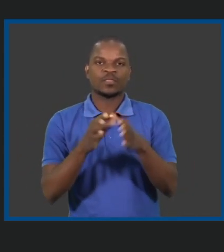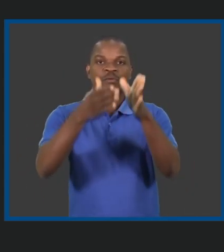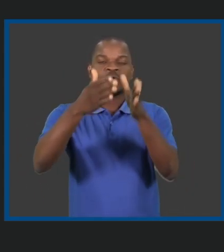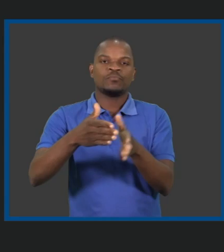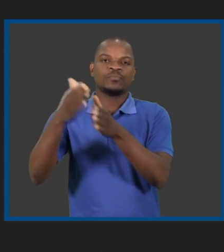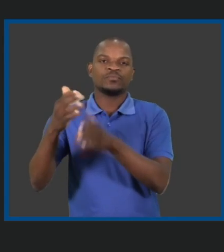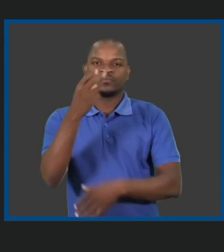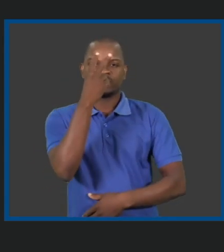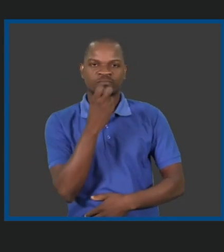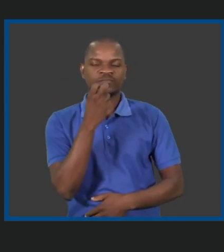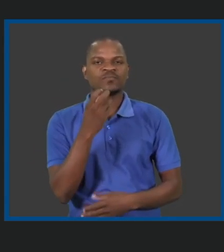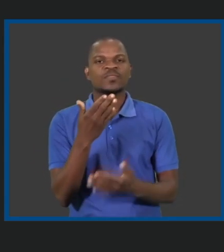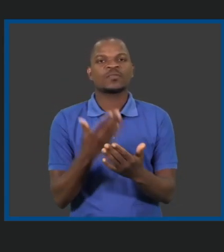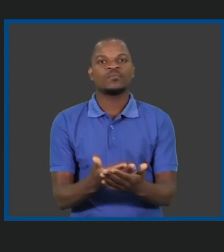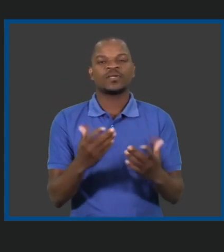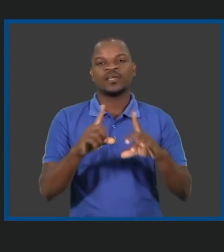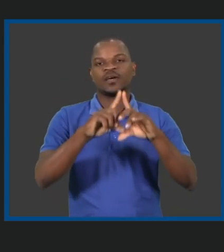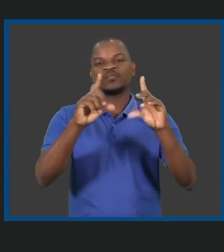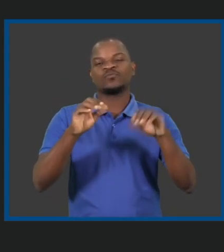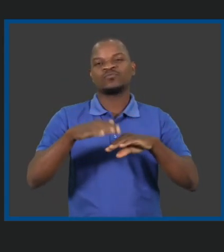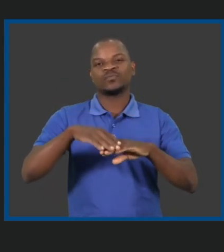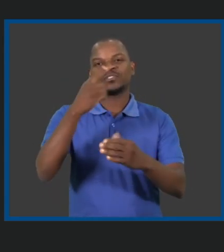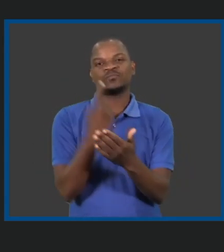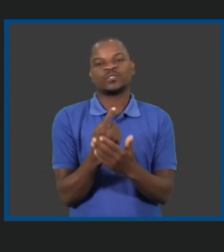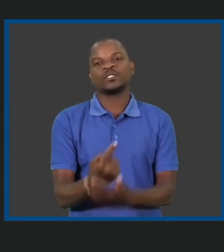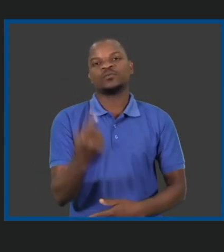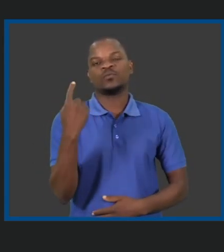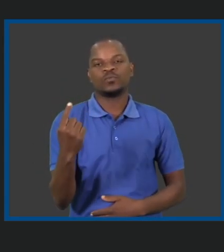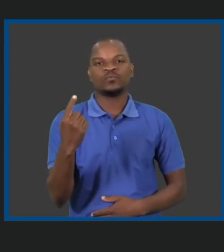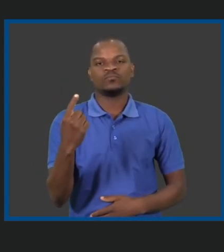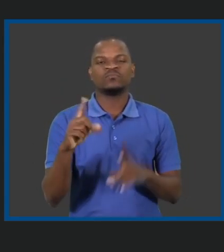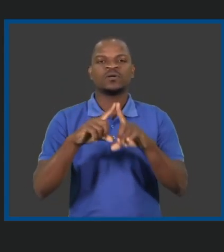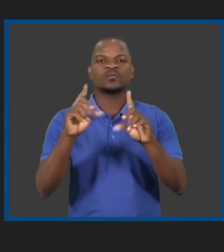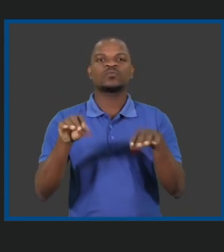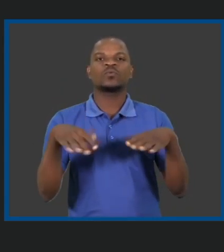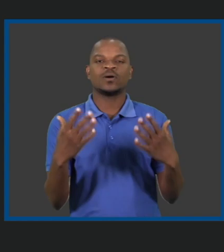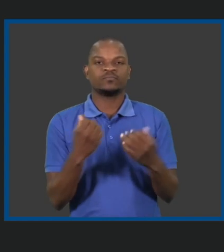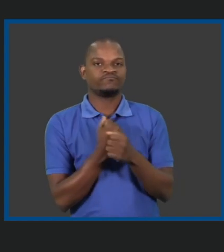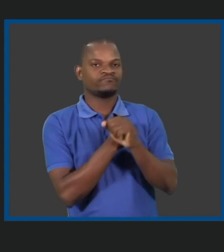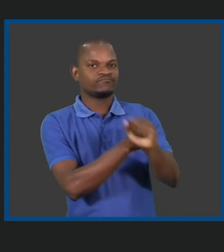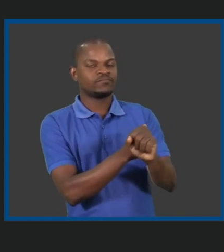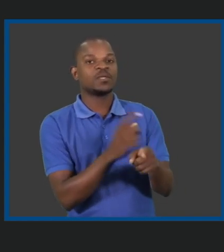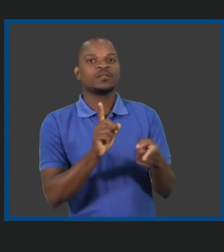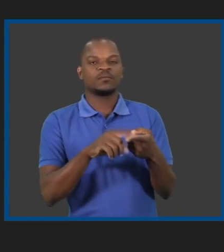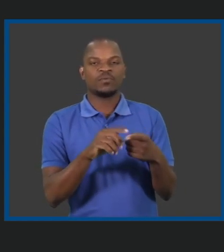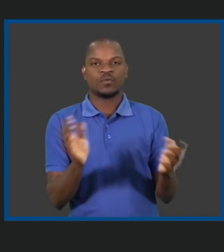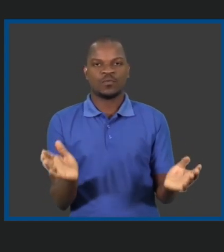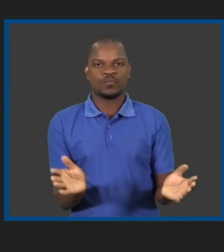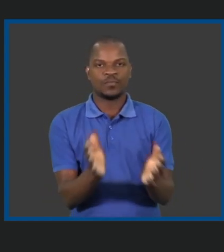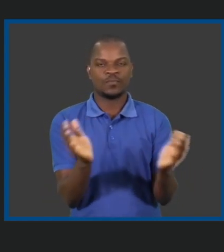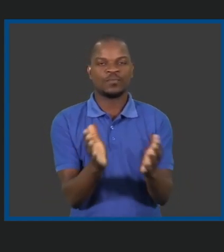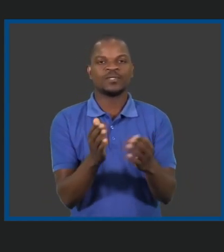ou as pessoas cegas para uma causa única que é defender e promover os